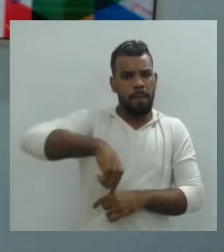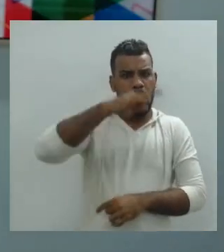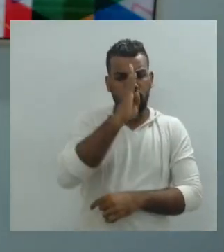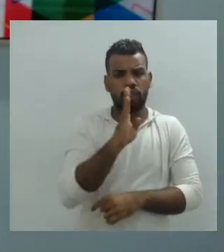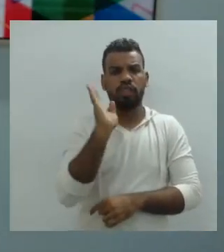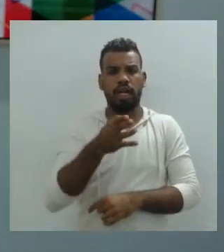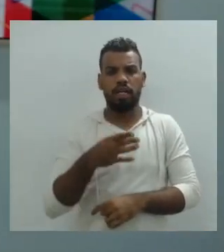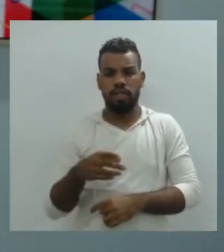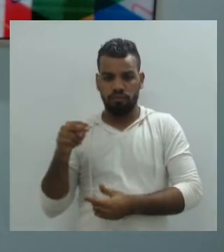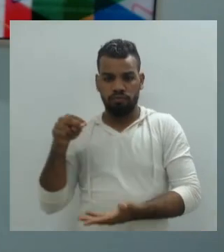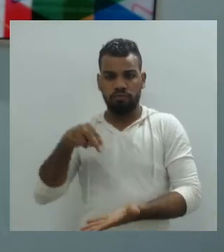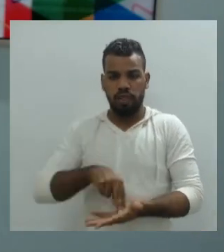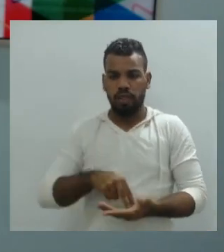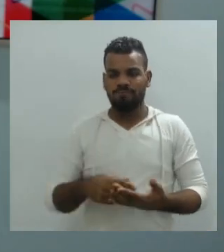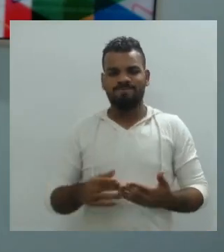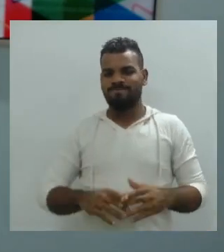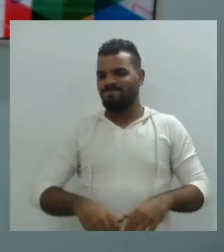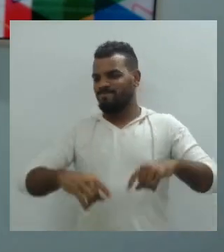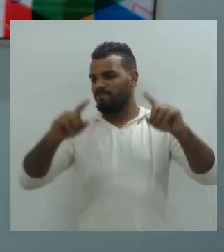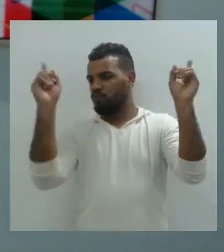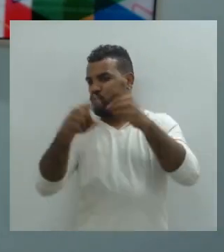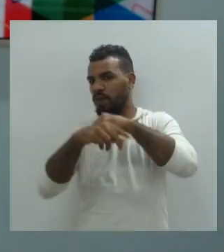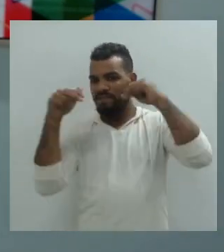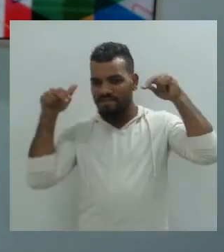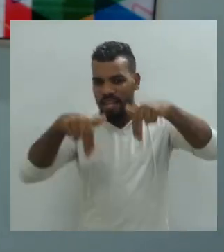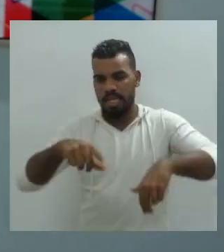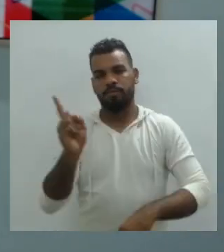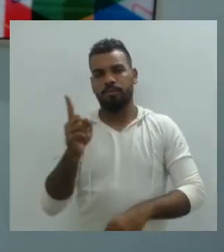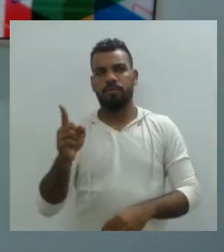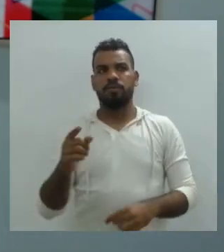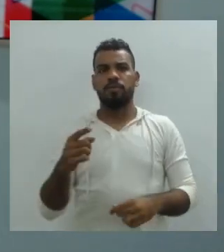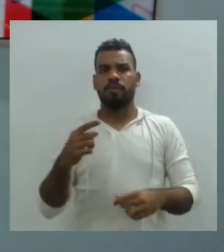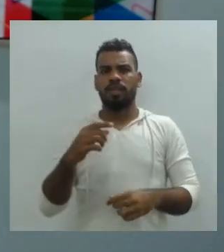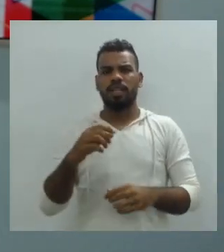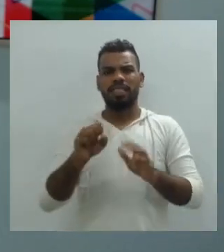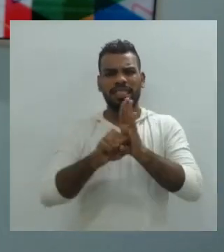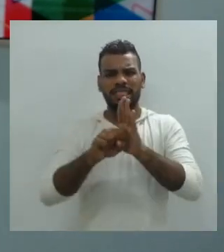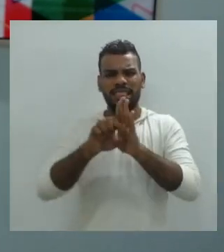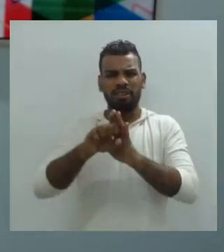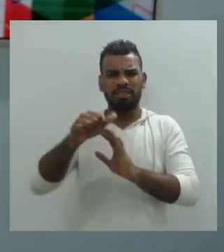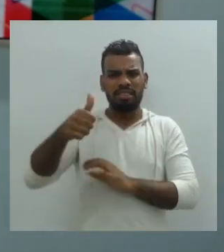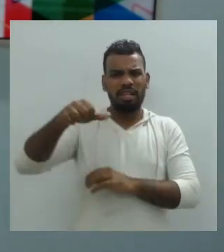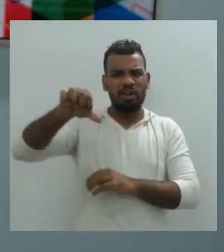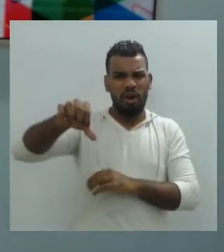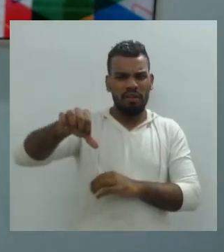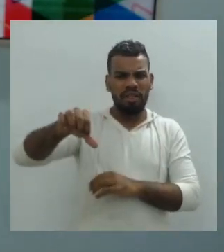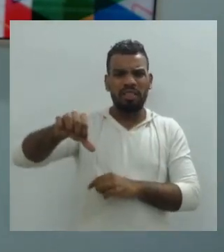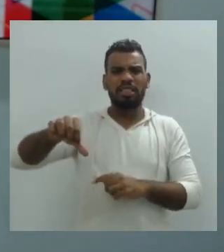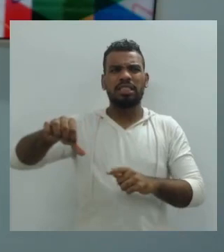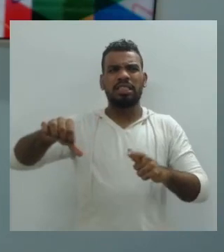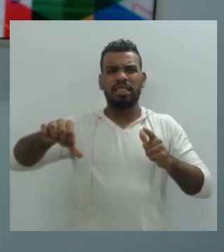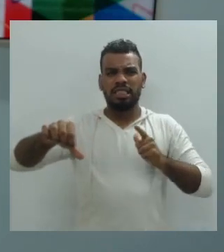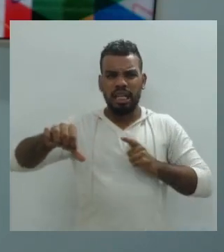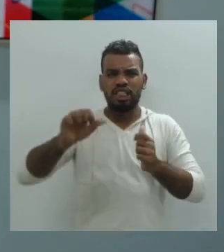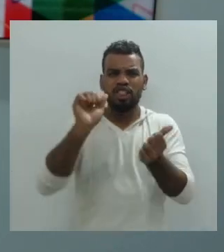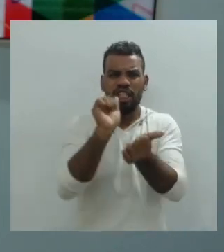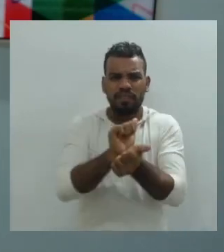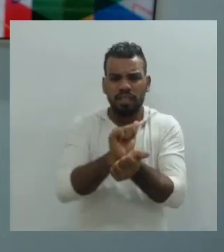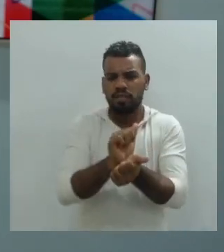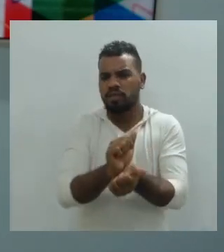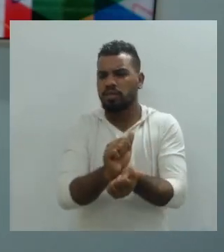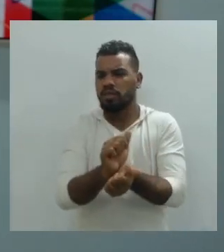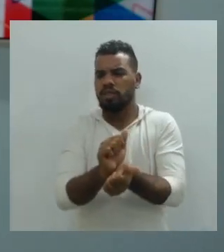jamais pisaria aqui, porque era impossível que em pleno século XIX ainda houvesse